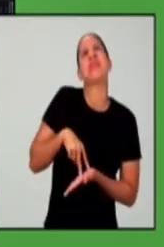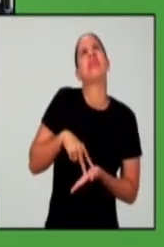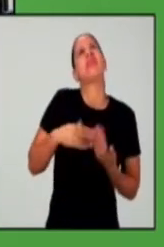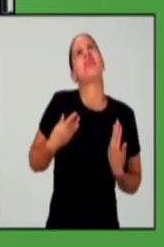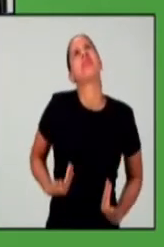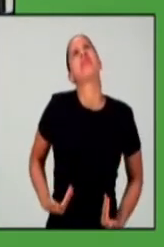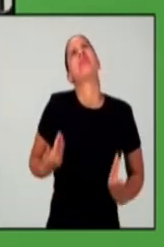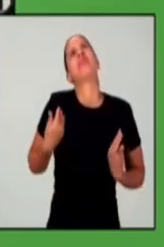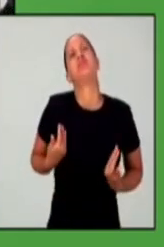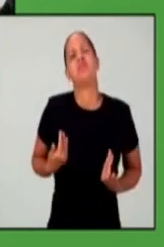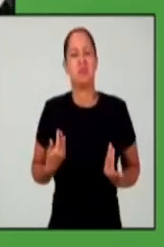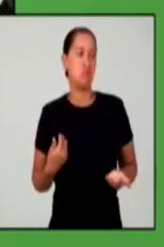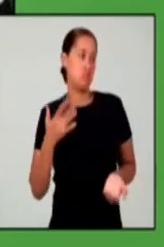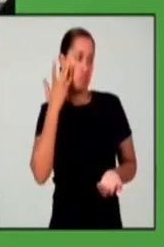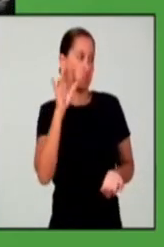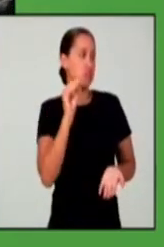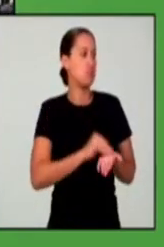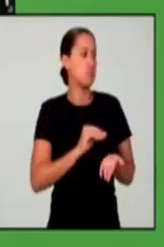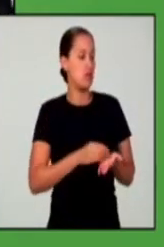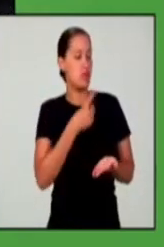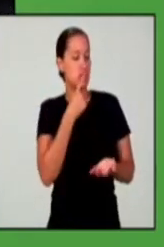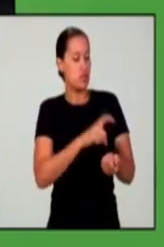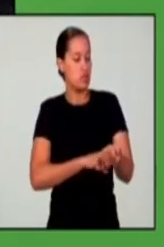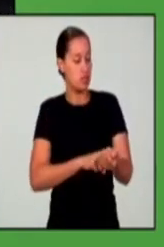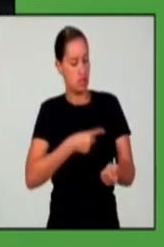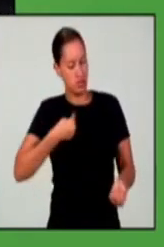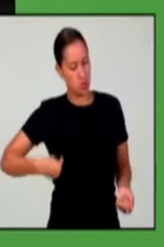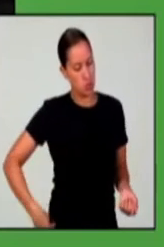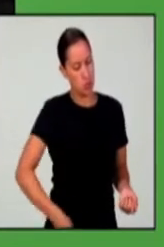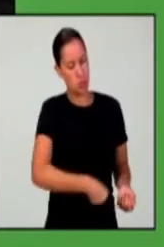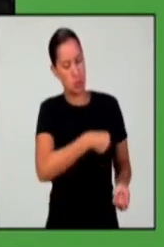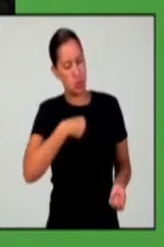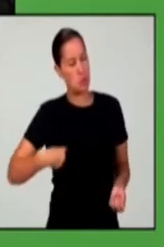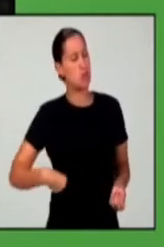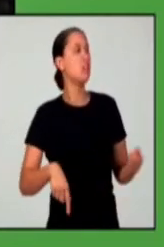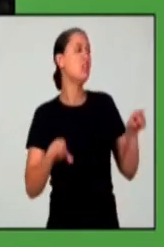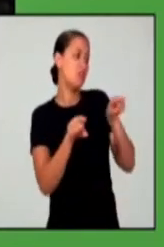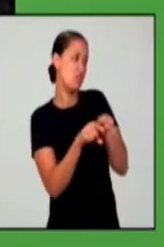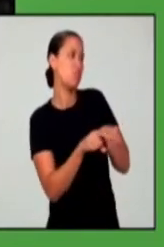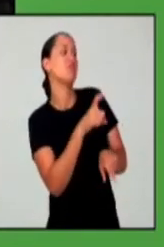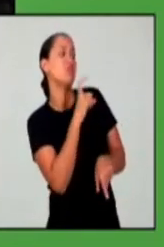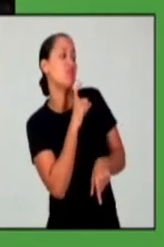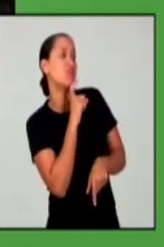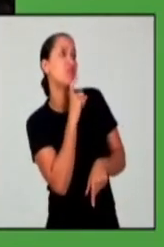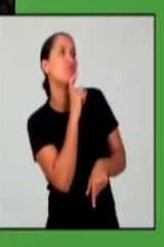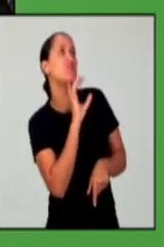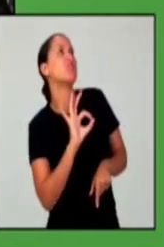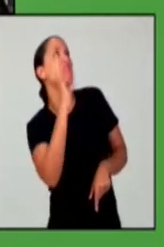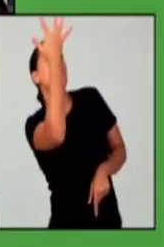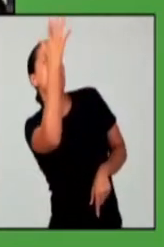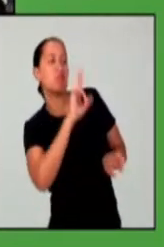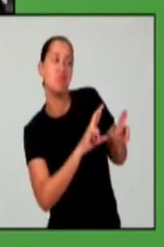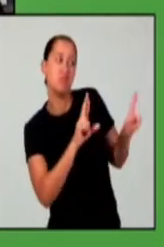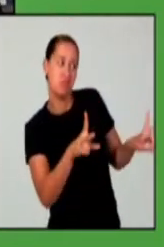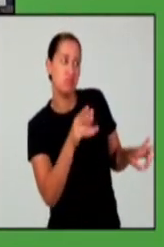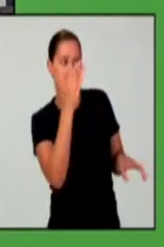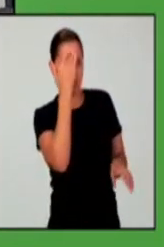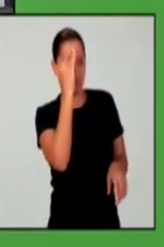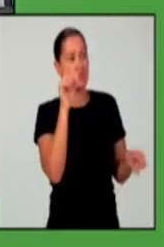cansado. Olha, eu acredito que seja em função da circulação, né, sanguínea. Hoje, por causa do frio também, a circulação já fica um pouco